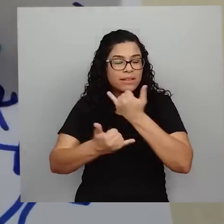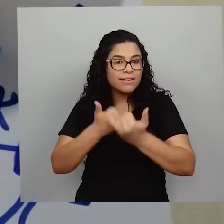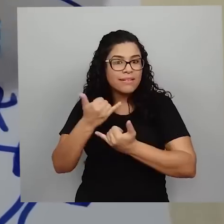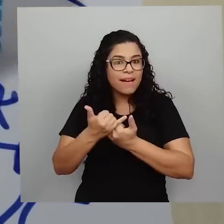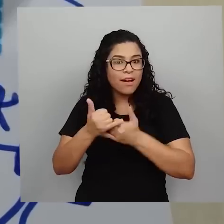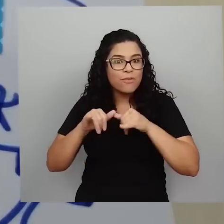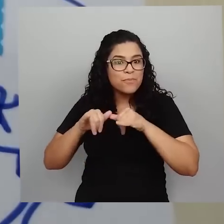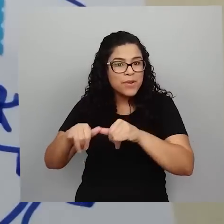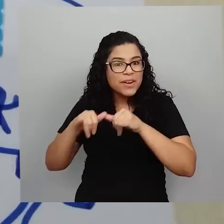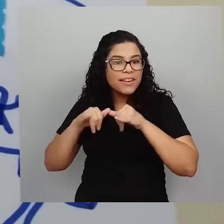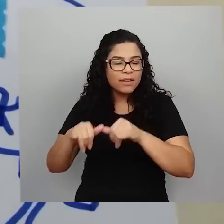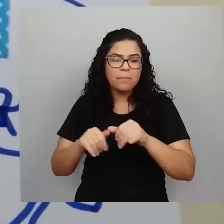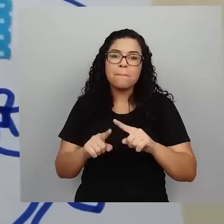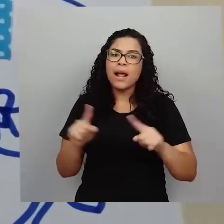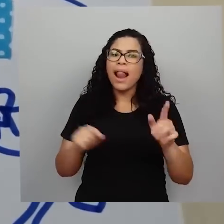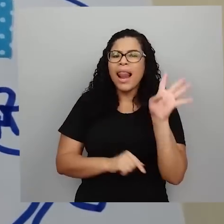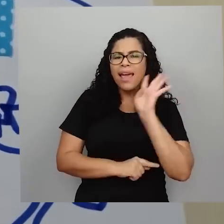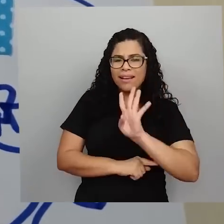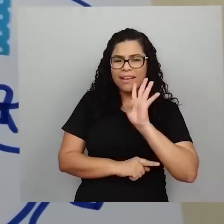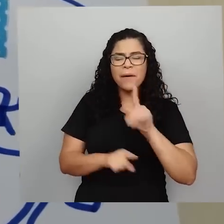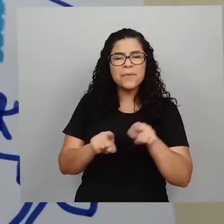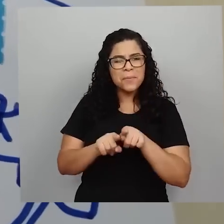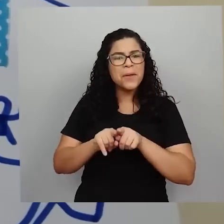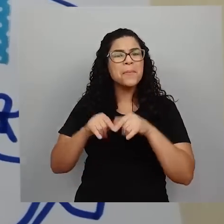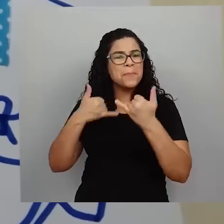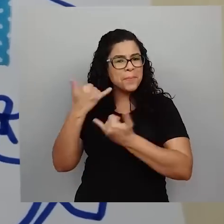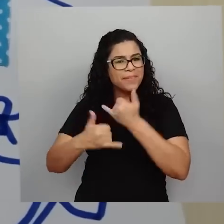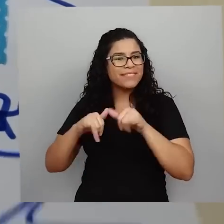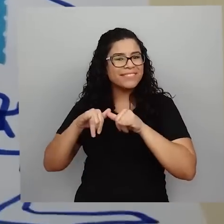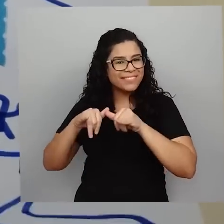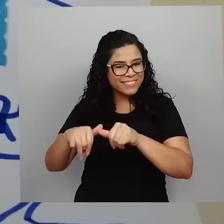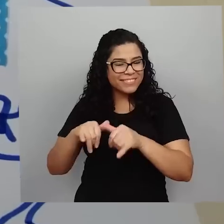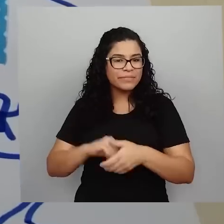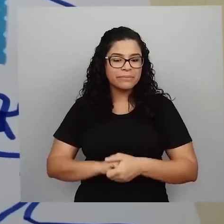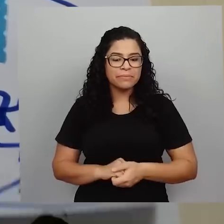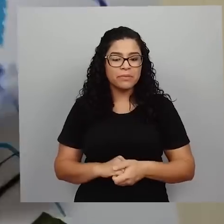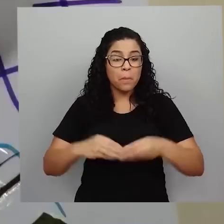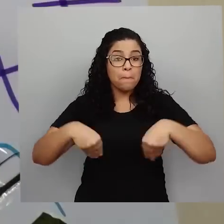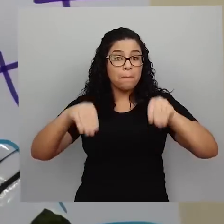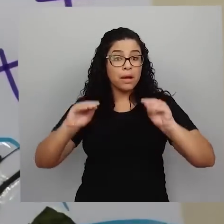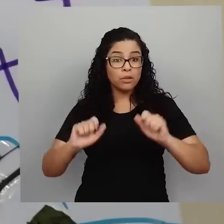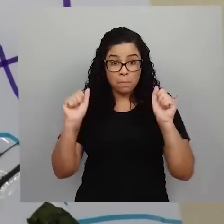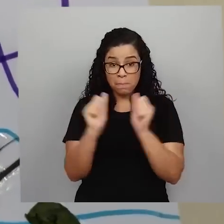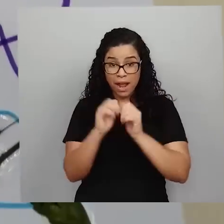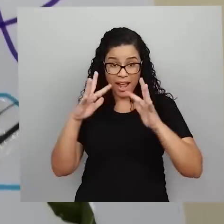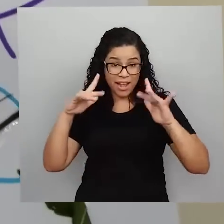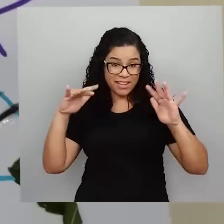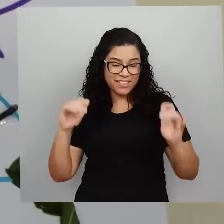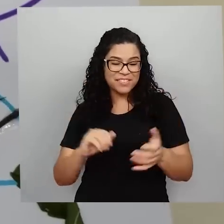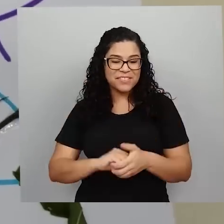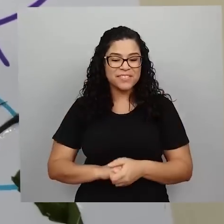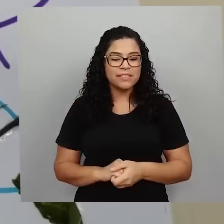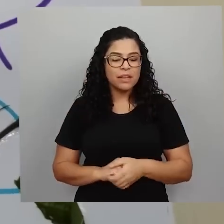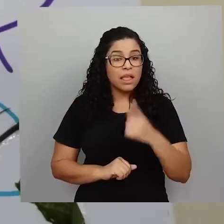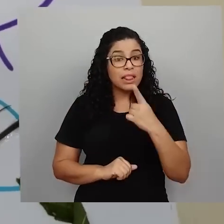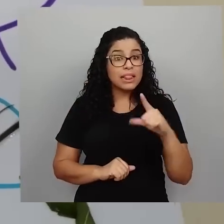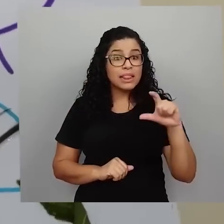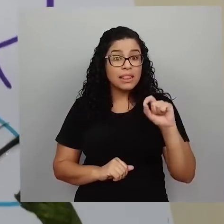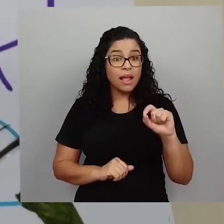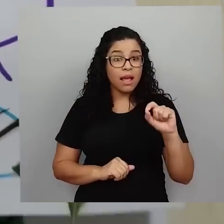mesmo recortar as coisas para brincar de mercadinho. O pano mágico, os